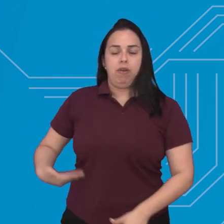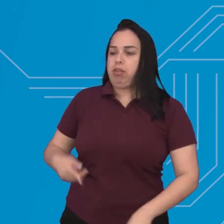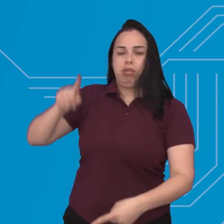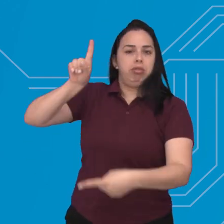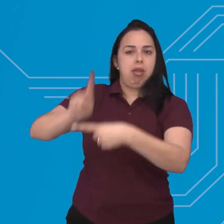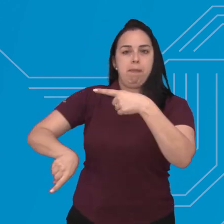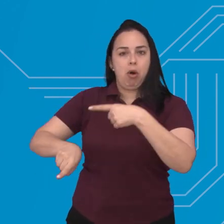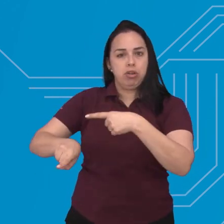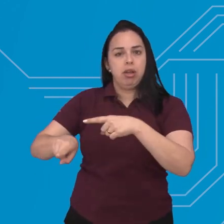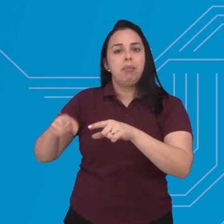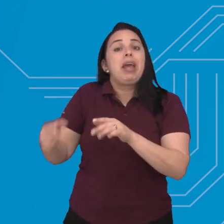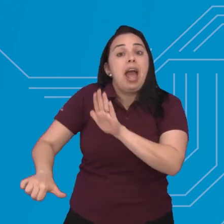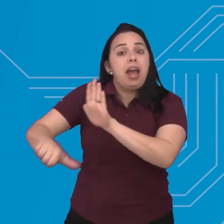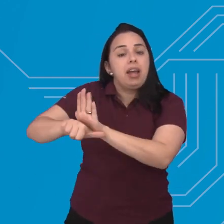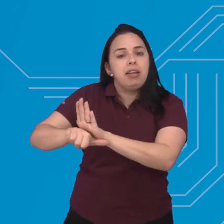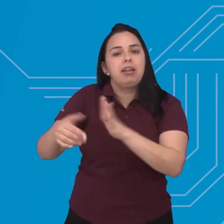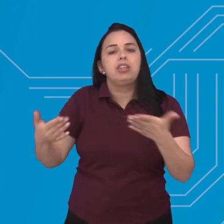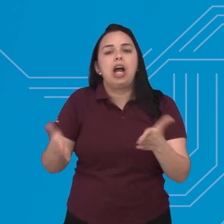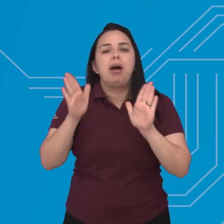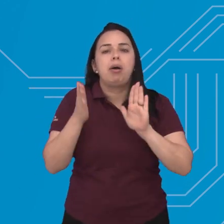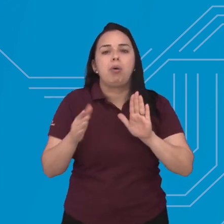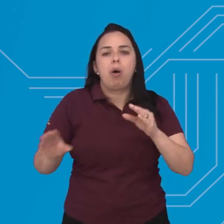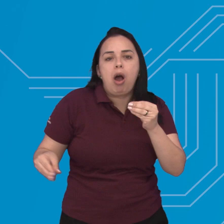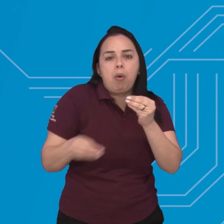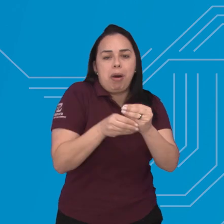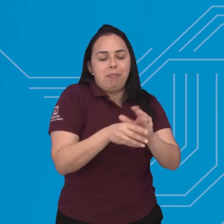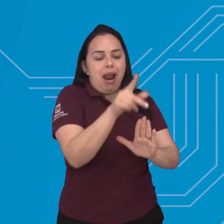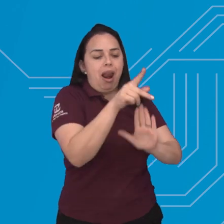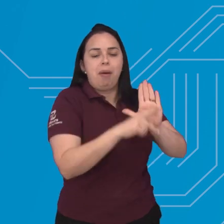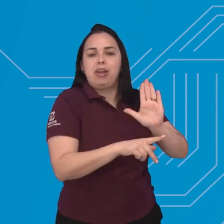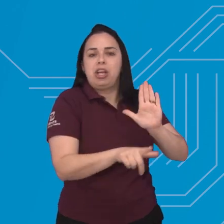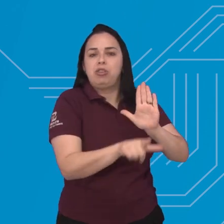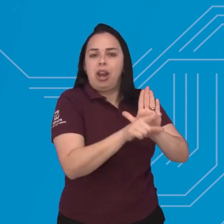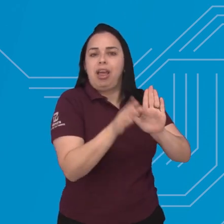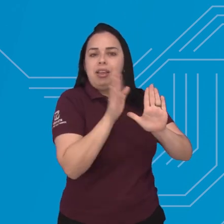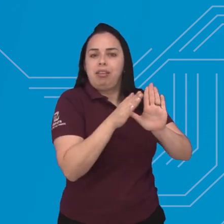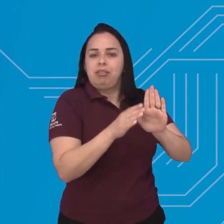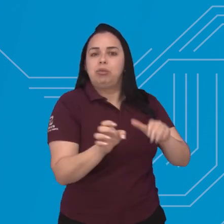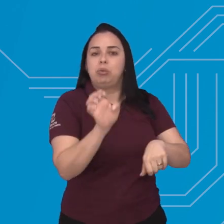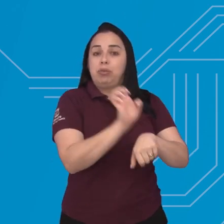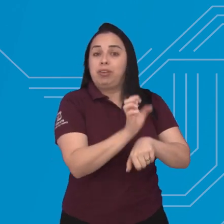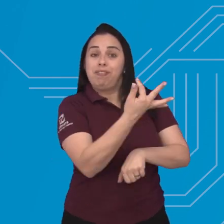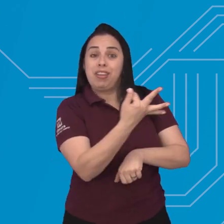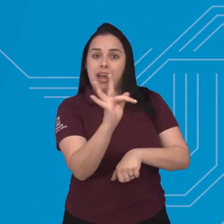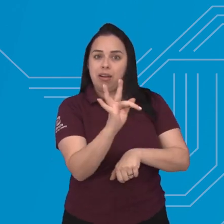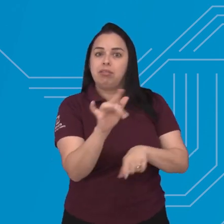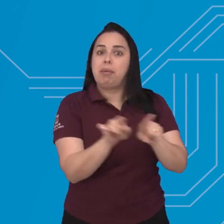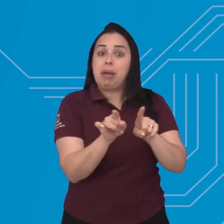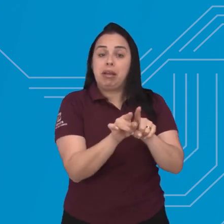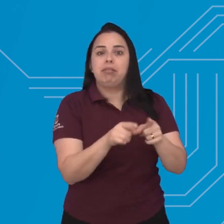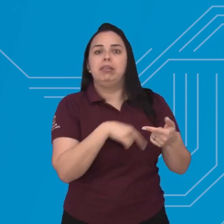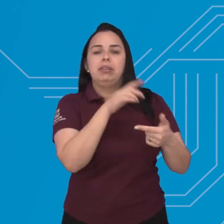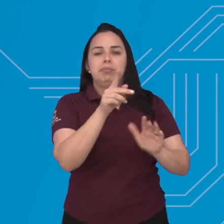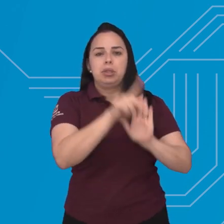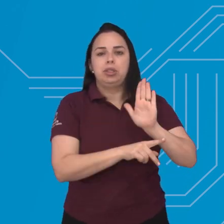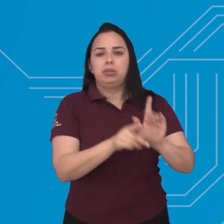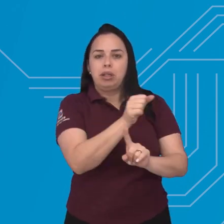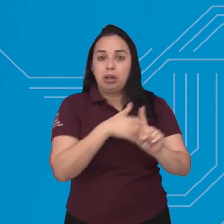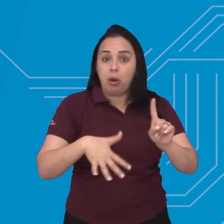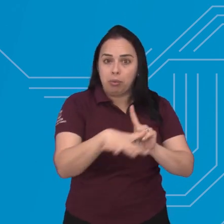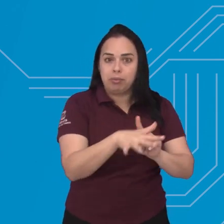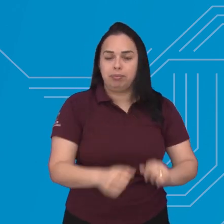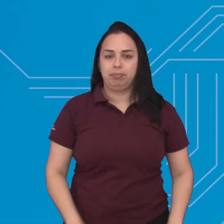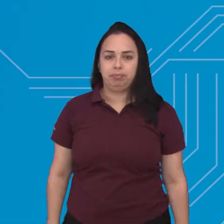públicos no município. A proposta altera uma lei complementar do Estatuto do Servidor e se ampara na Lei Federal de